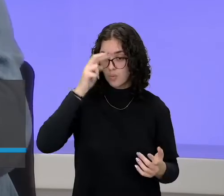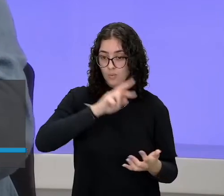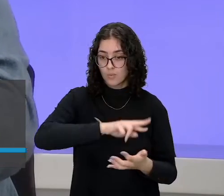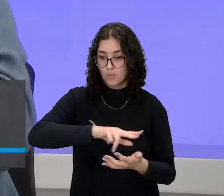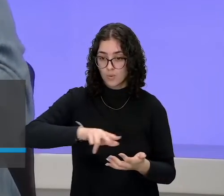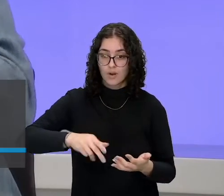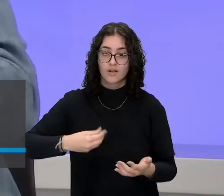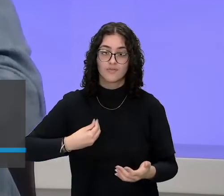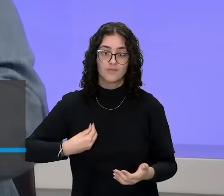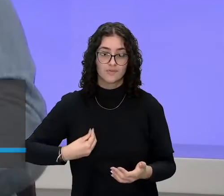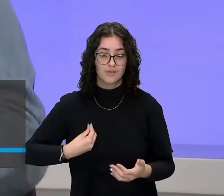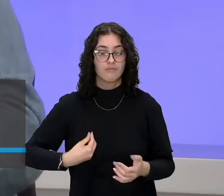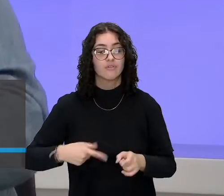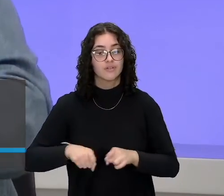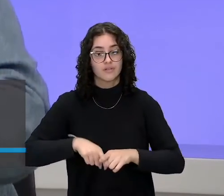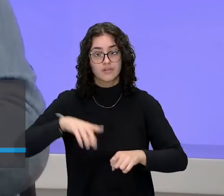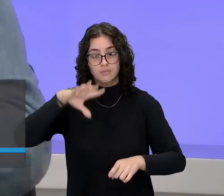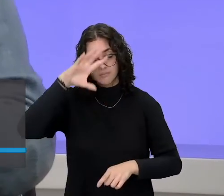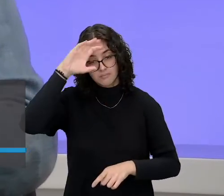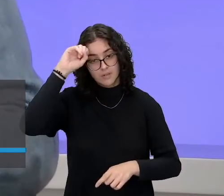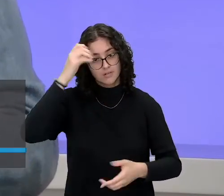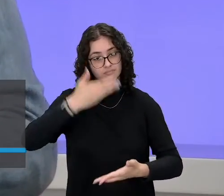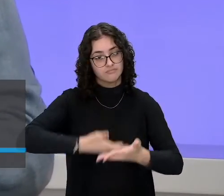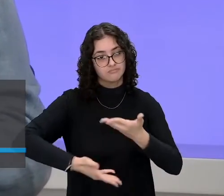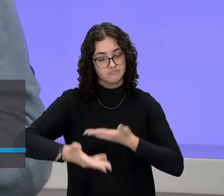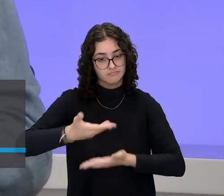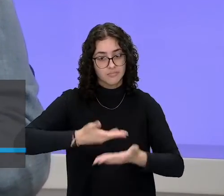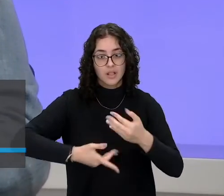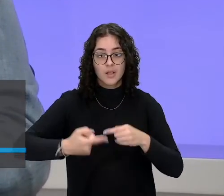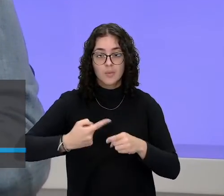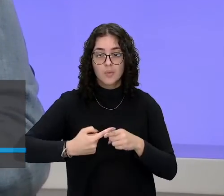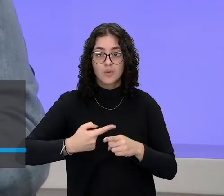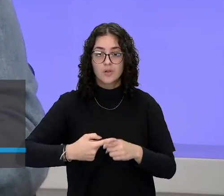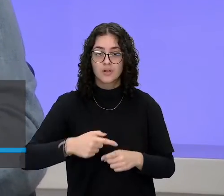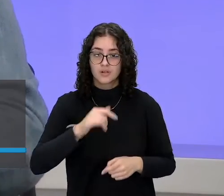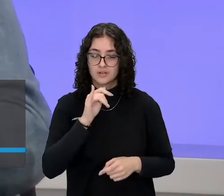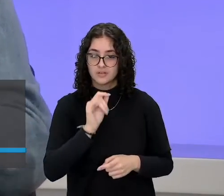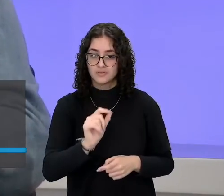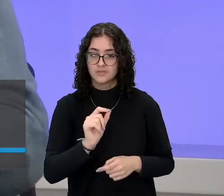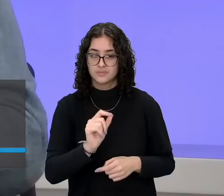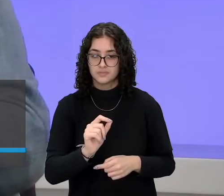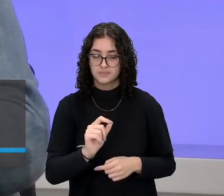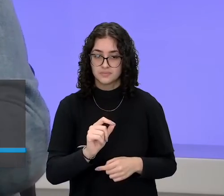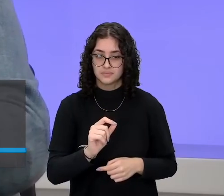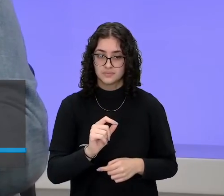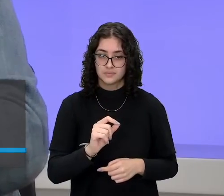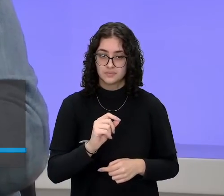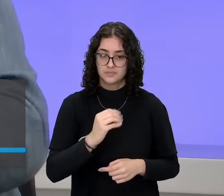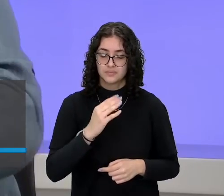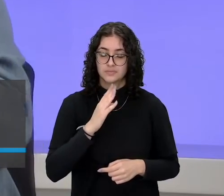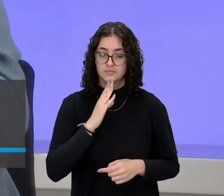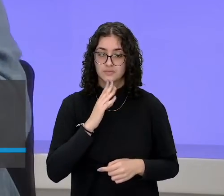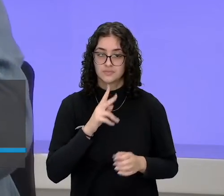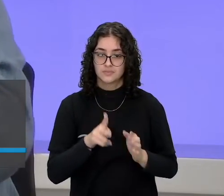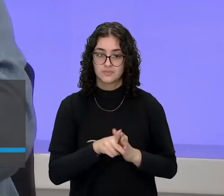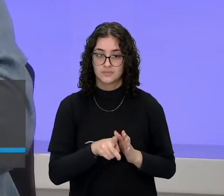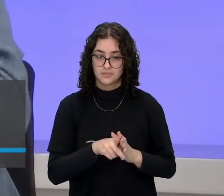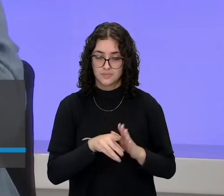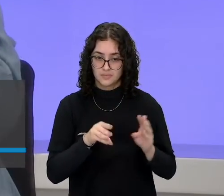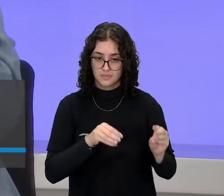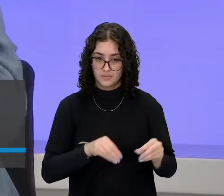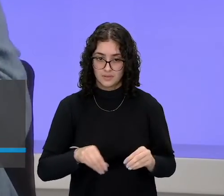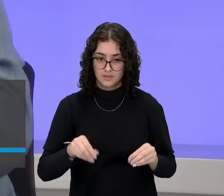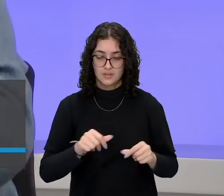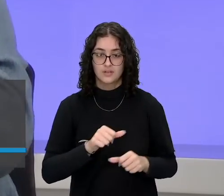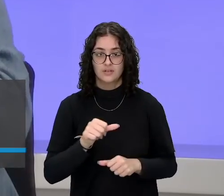outras formas e aprendendo também, né? Porque querendo ou não, quem mais que eles para conhecer justamente sobre o solo, sobre